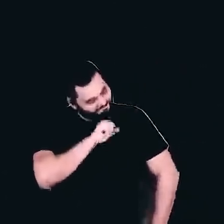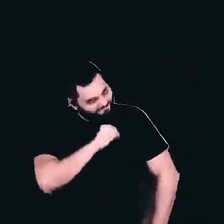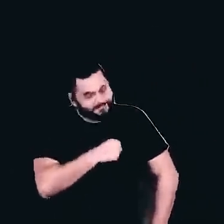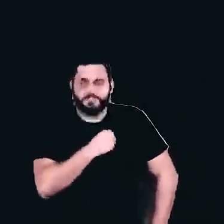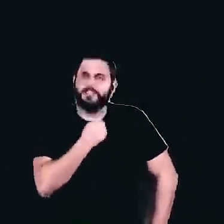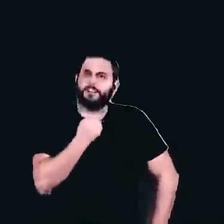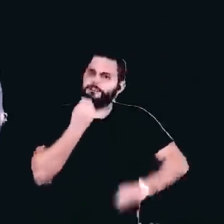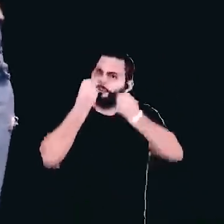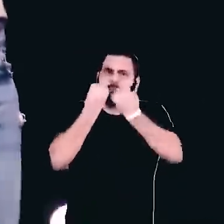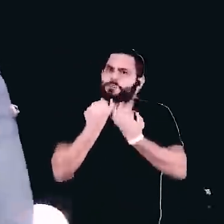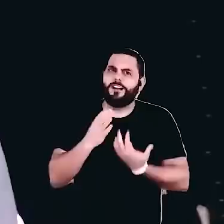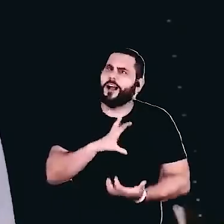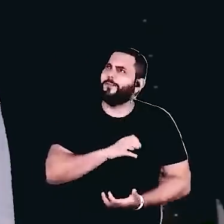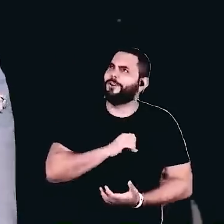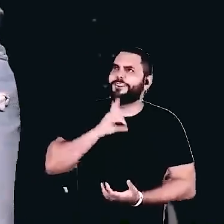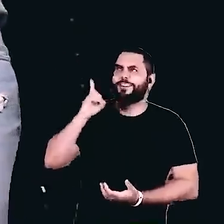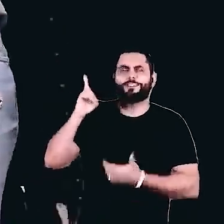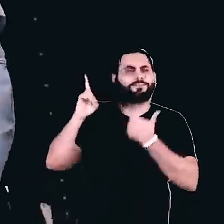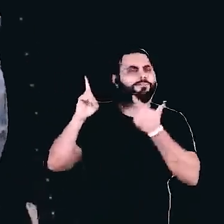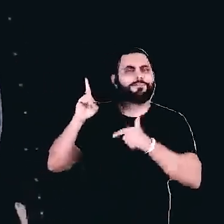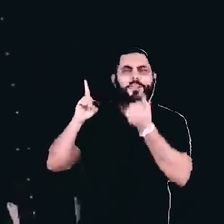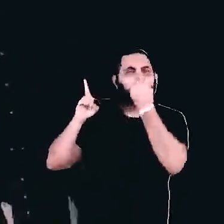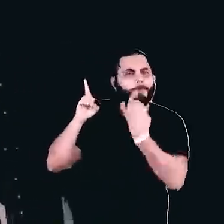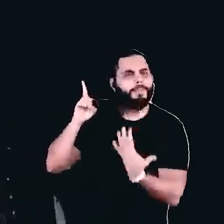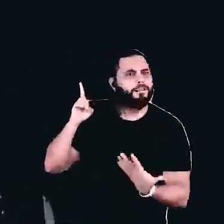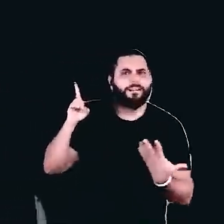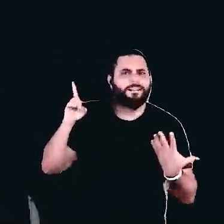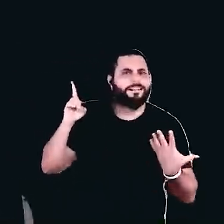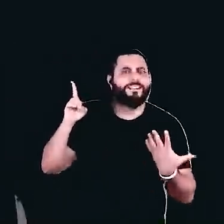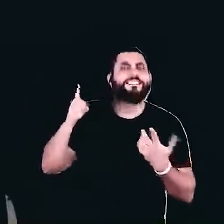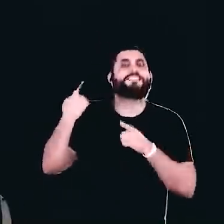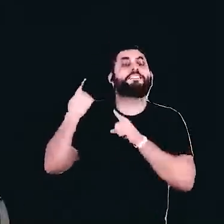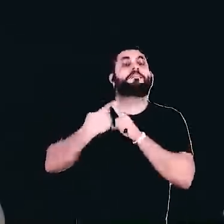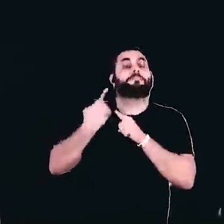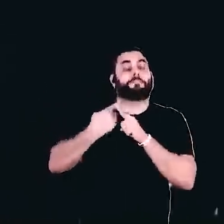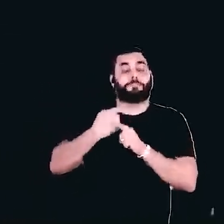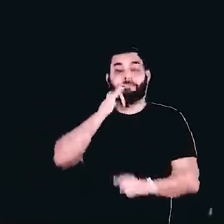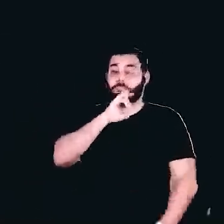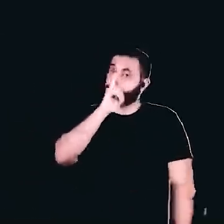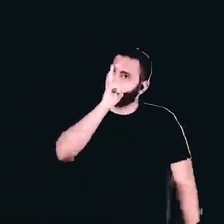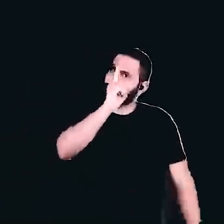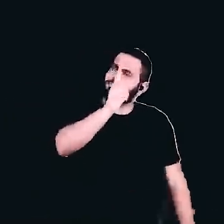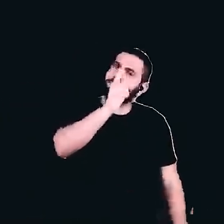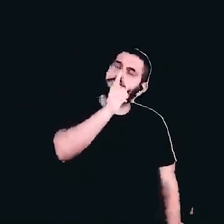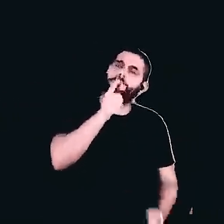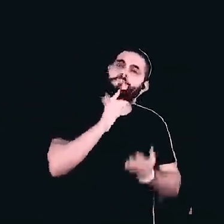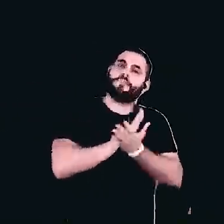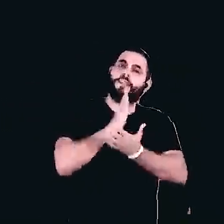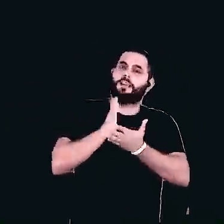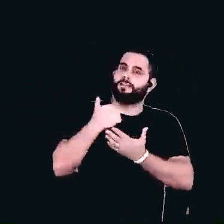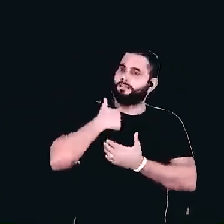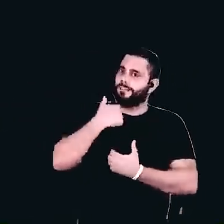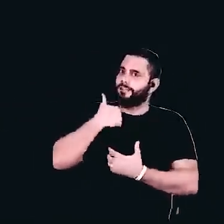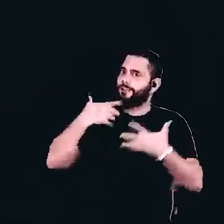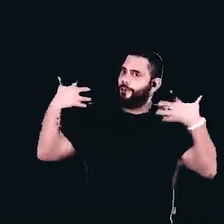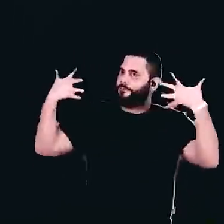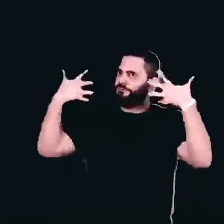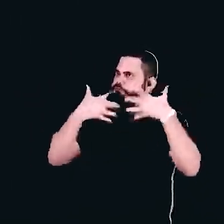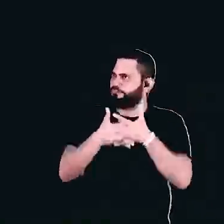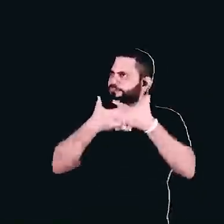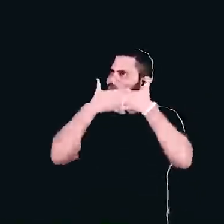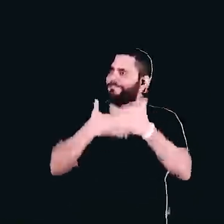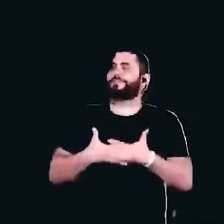gente explicar o amor de Deus, tem? Não tem. Porque eu vou te falar uma coisa, às vezes a gente é complicado. Meu